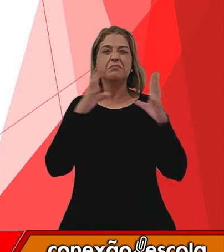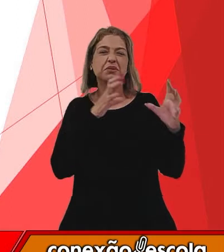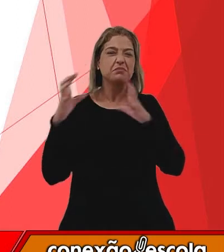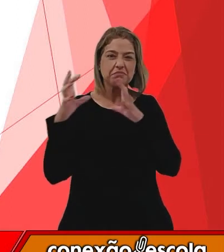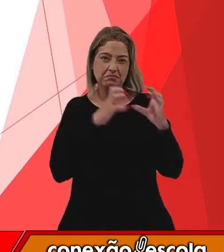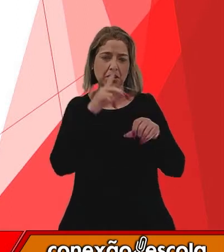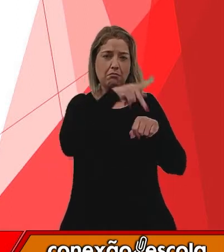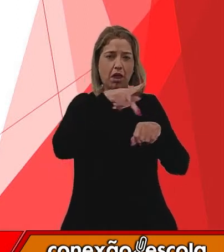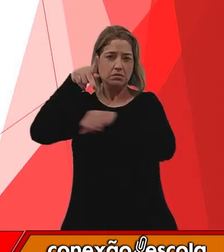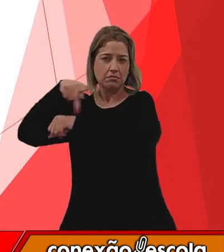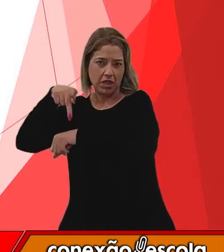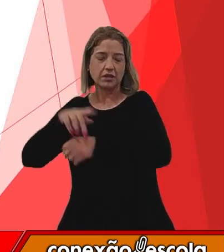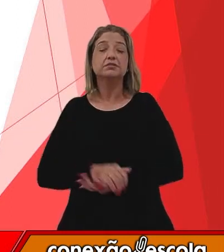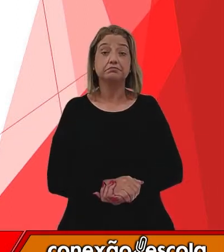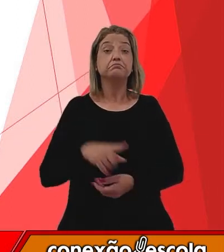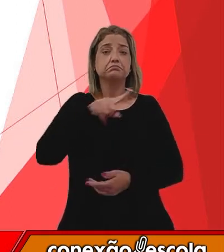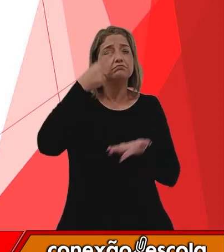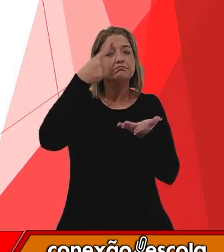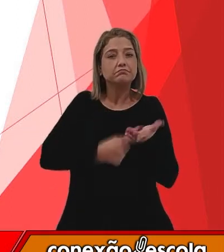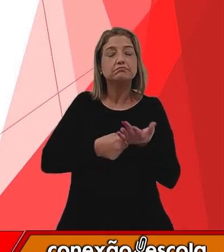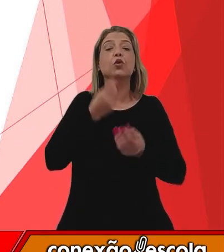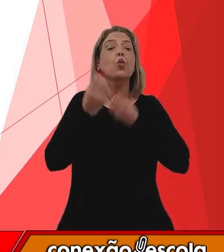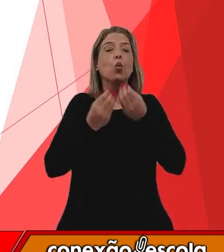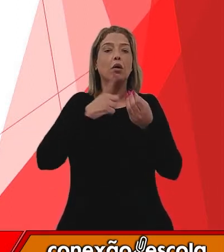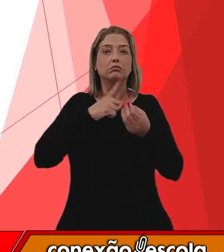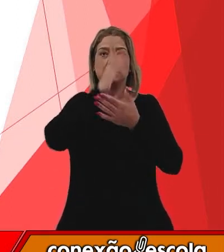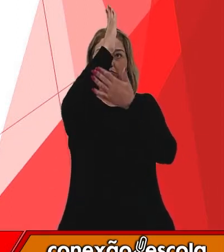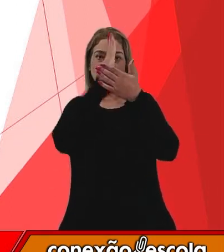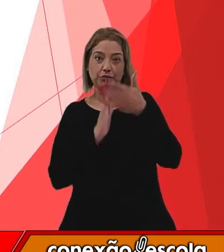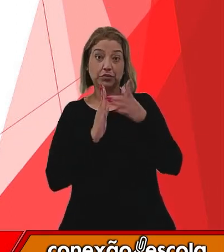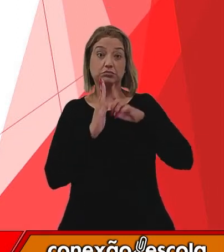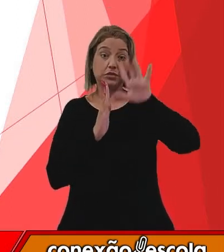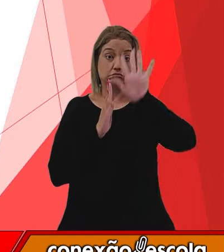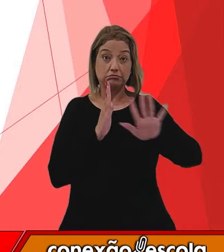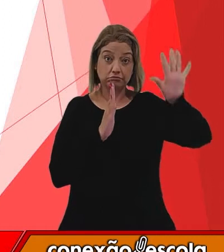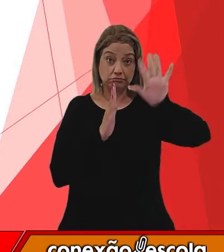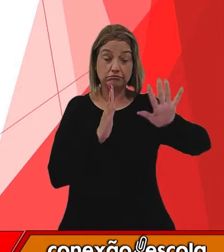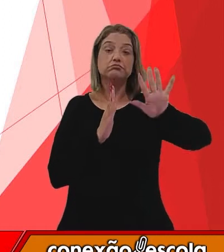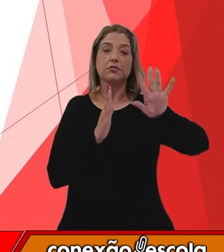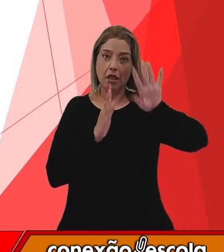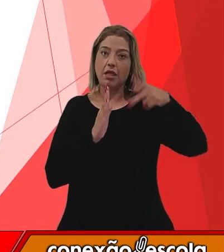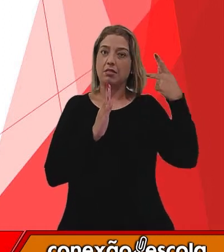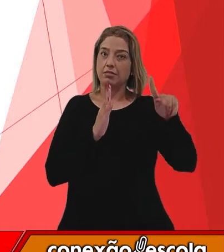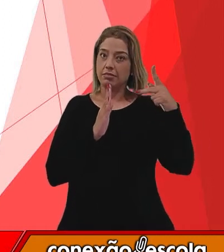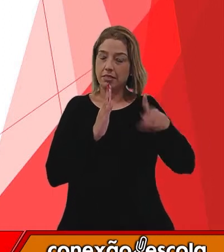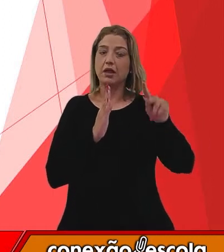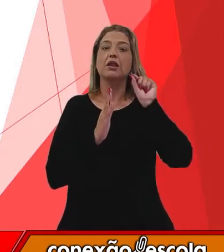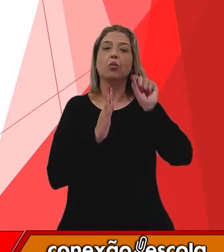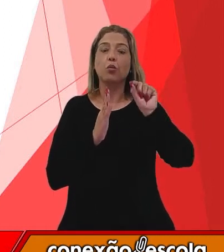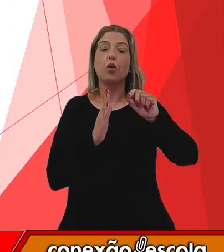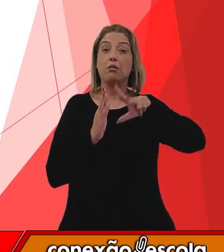países. Esse tratado basicamente dividia o nosso país em 2 partes. Uma delas era governada